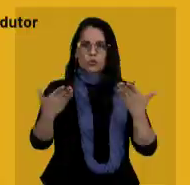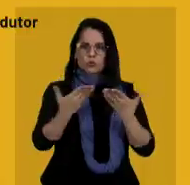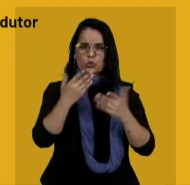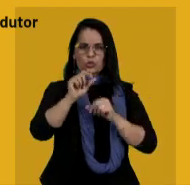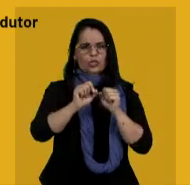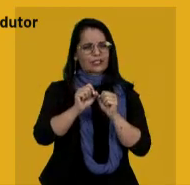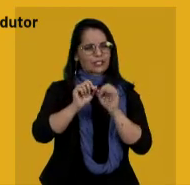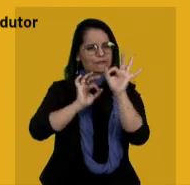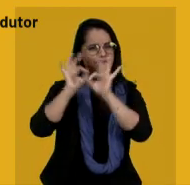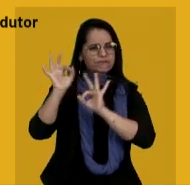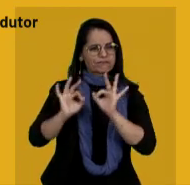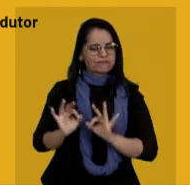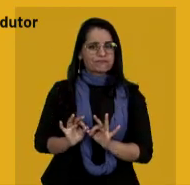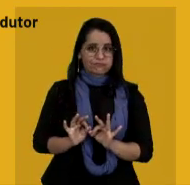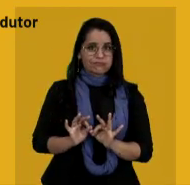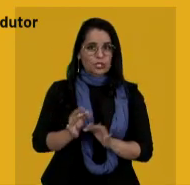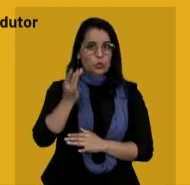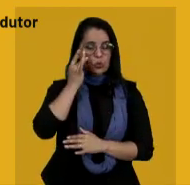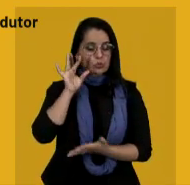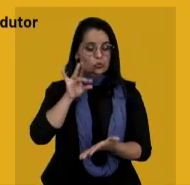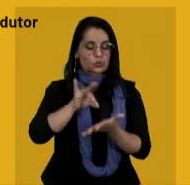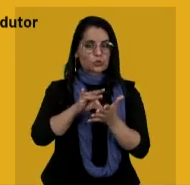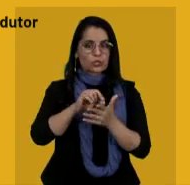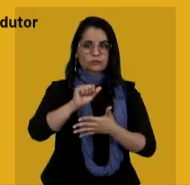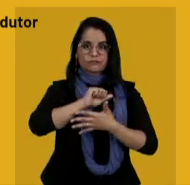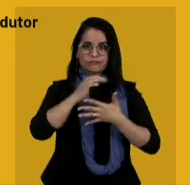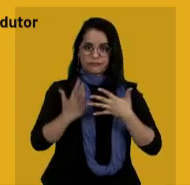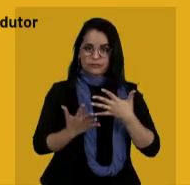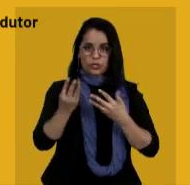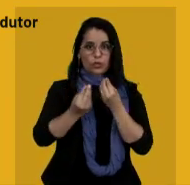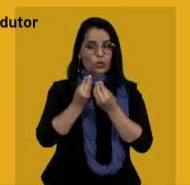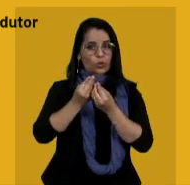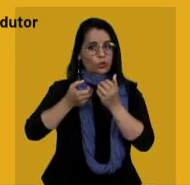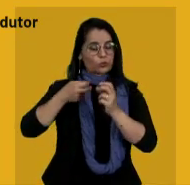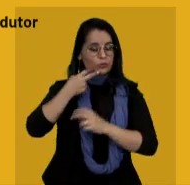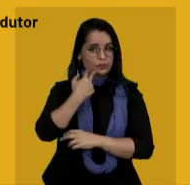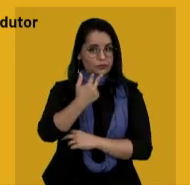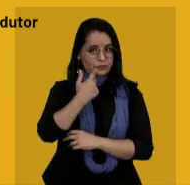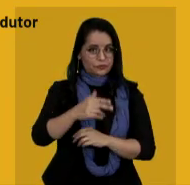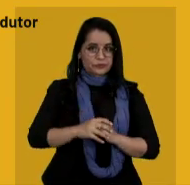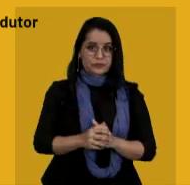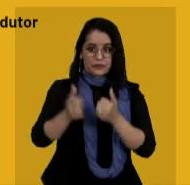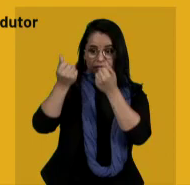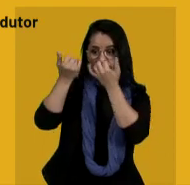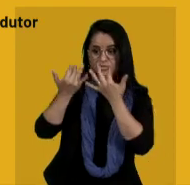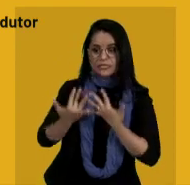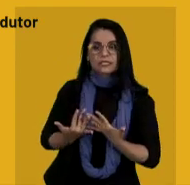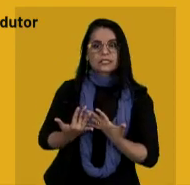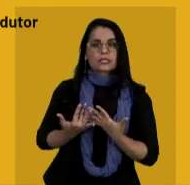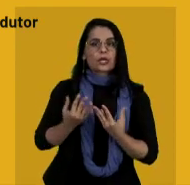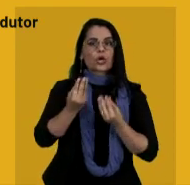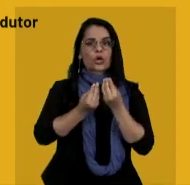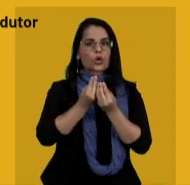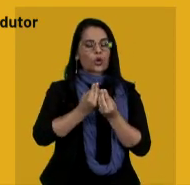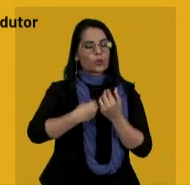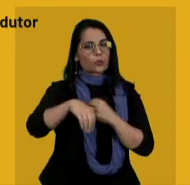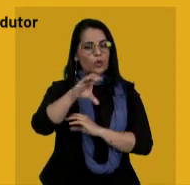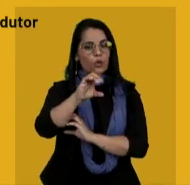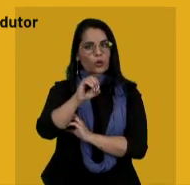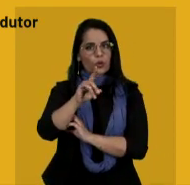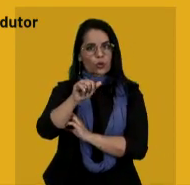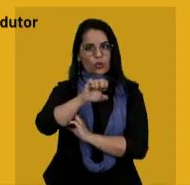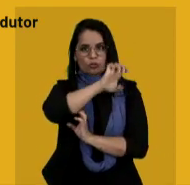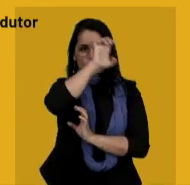que regulariza e oficializa a Libras como uma língua, explicar sobre o Código de Ética do Tradutor